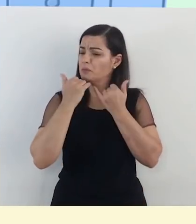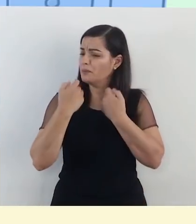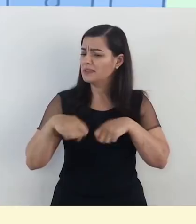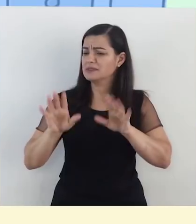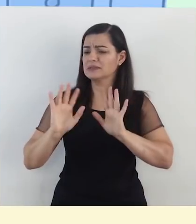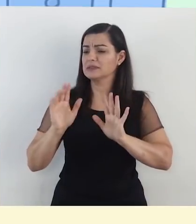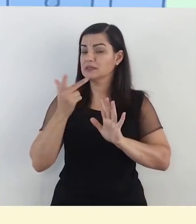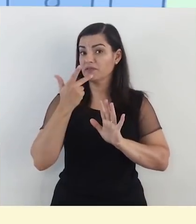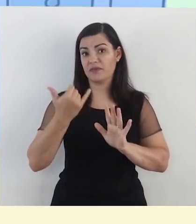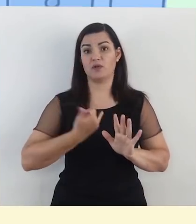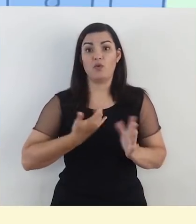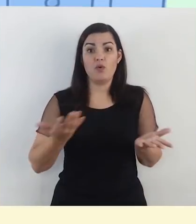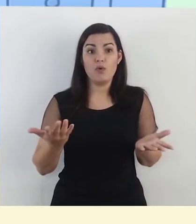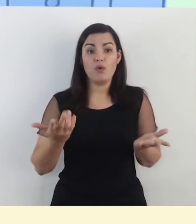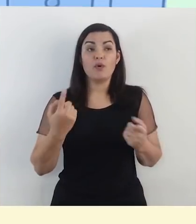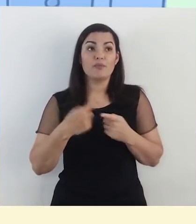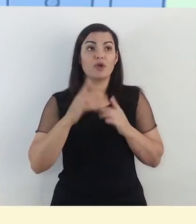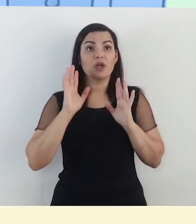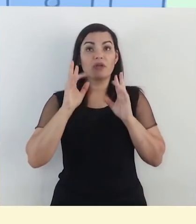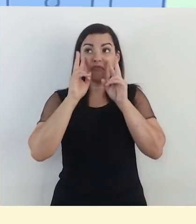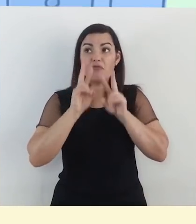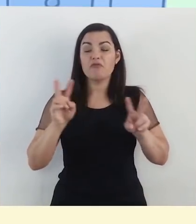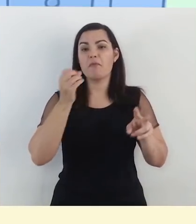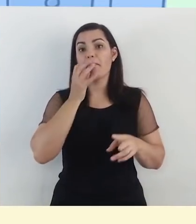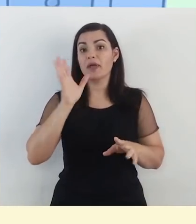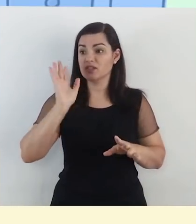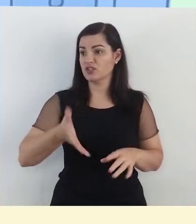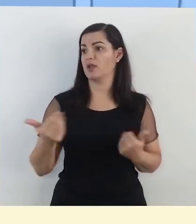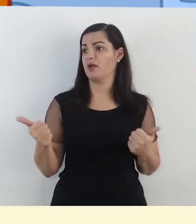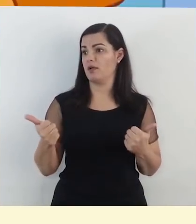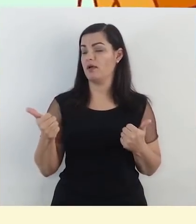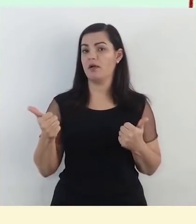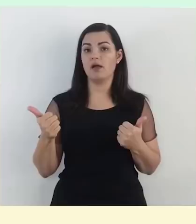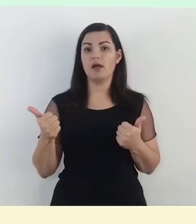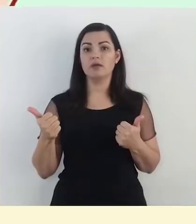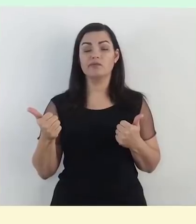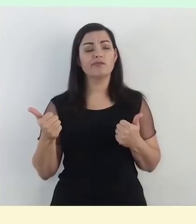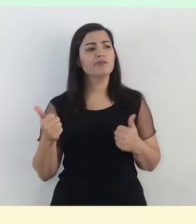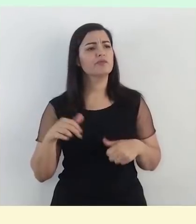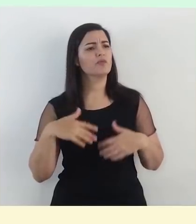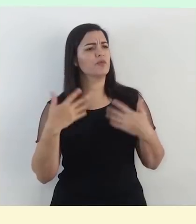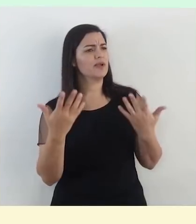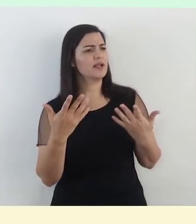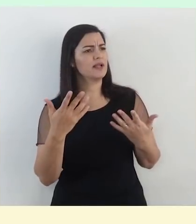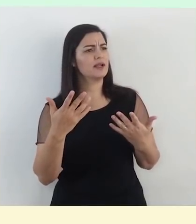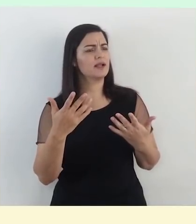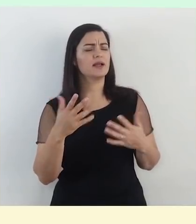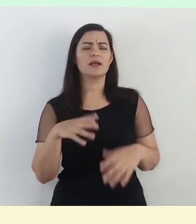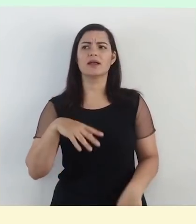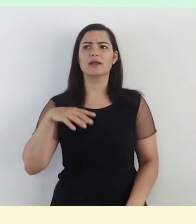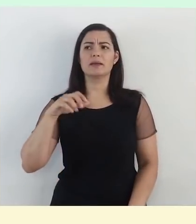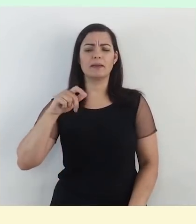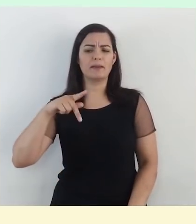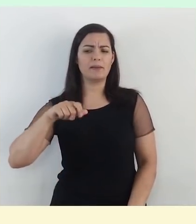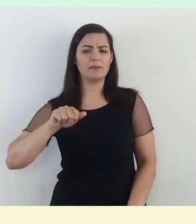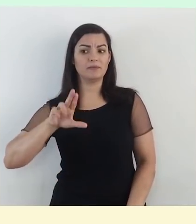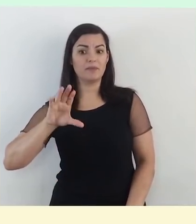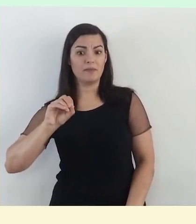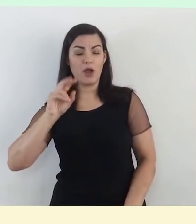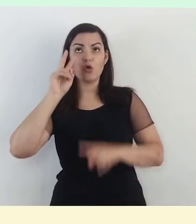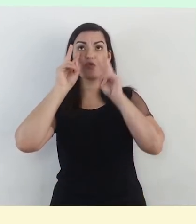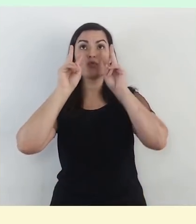de óculos, porque eu já enxergava bem. Não! Será que com os óculos o Paulo consegue enxergar até o